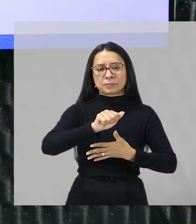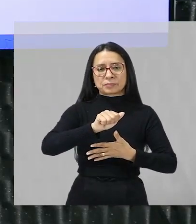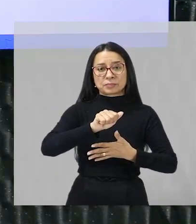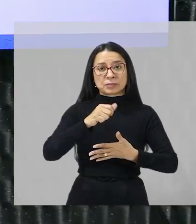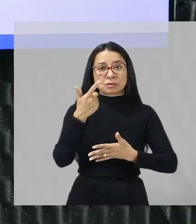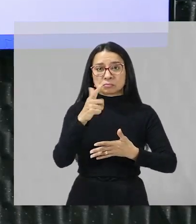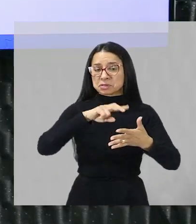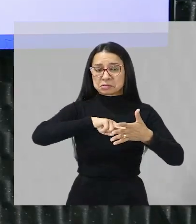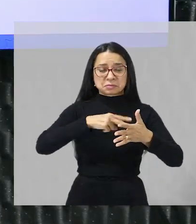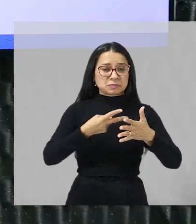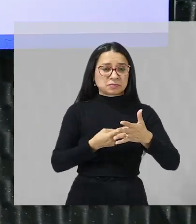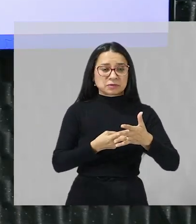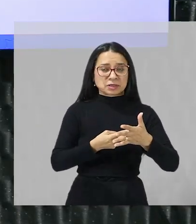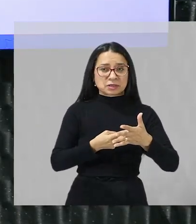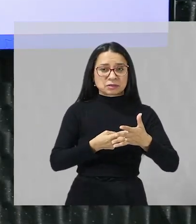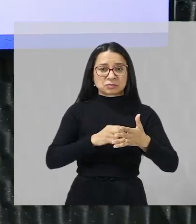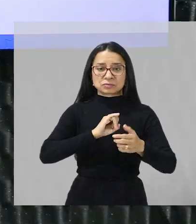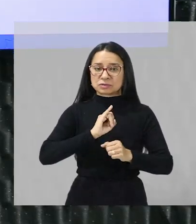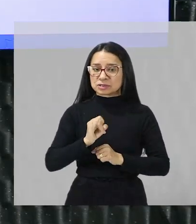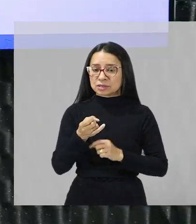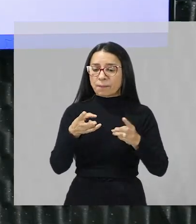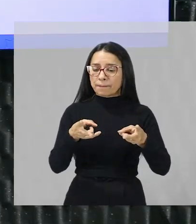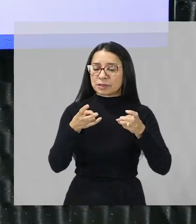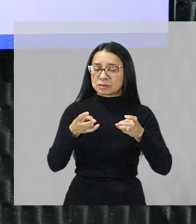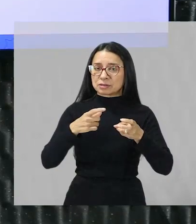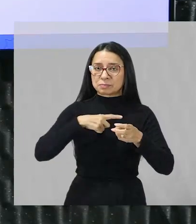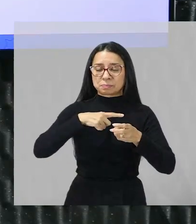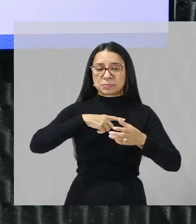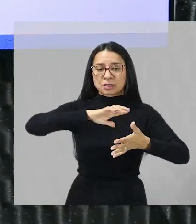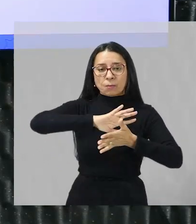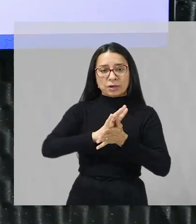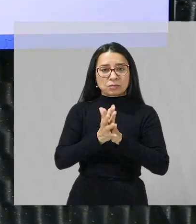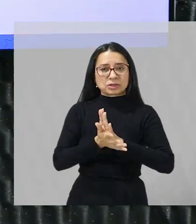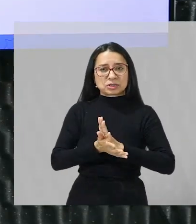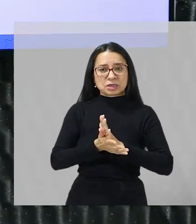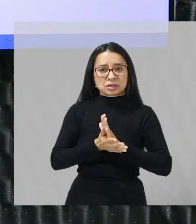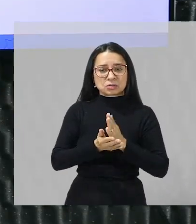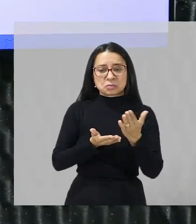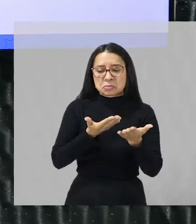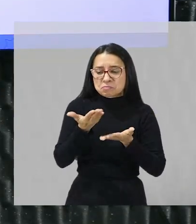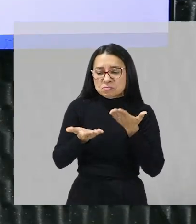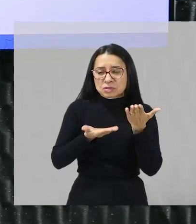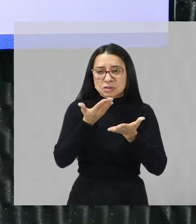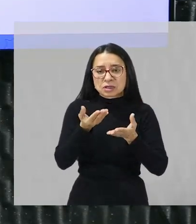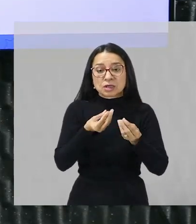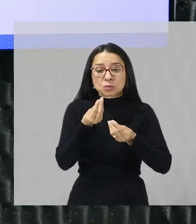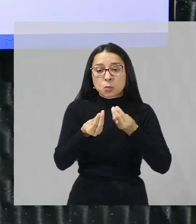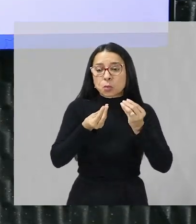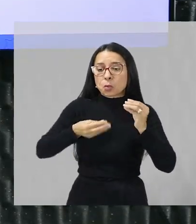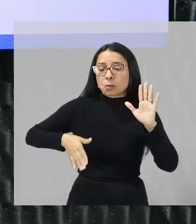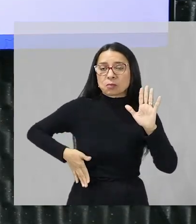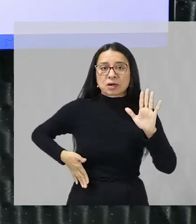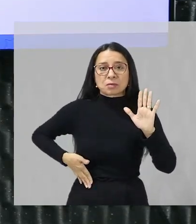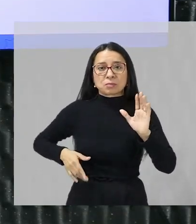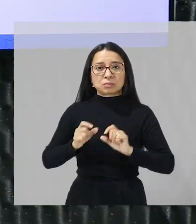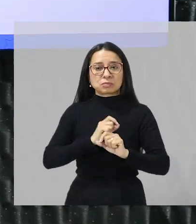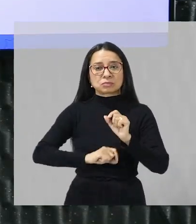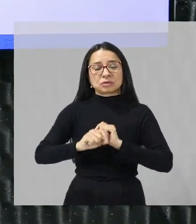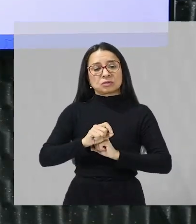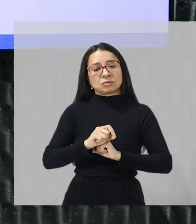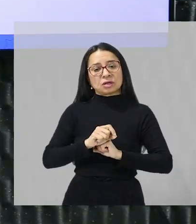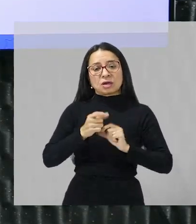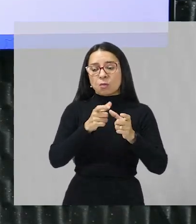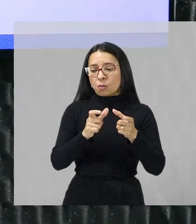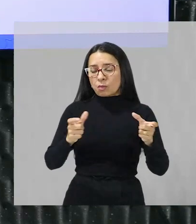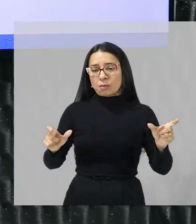homossexuais. Será? Eu acho que não. Porque muitos pais de homossexuais não aceitam, né, que os filhos sejam